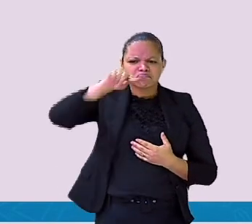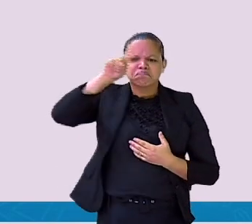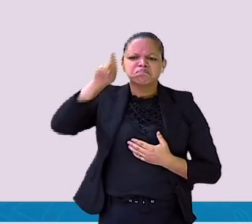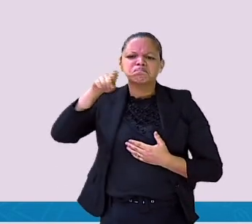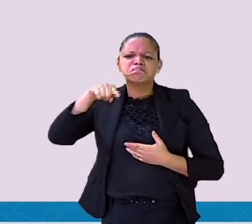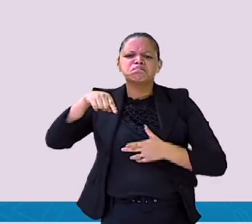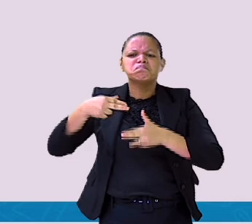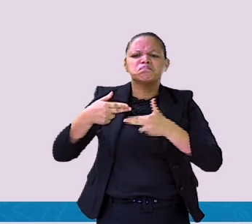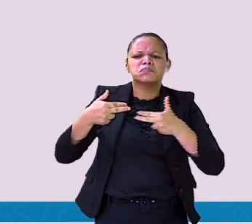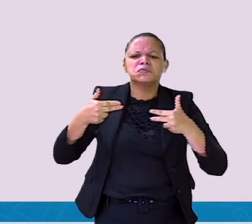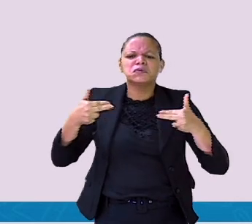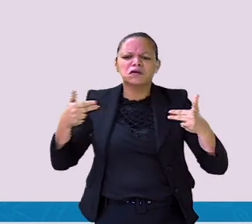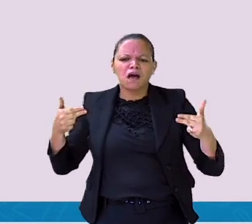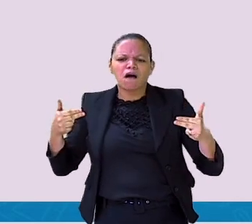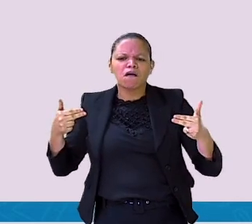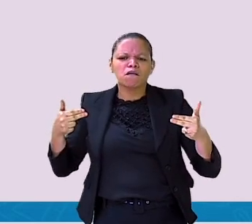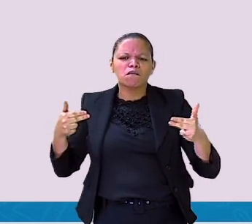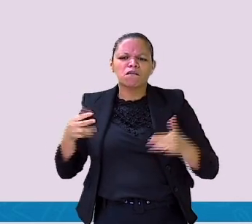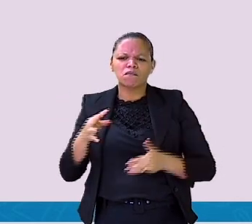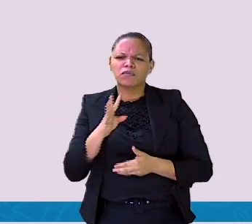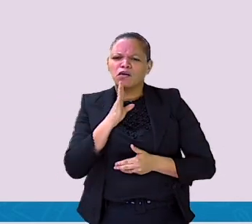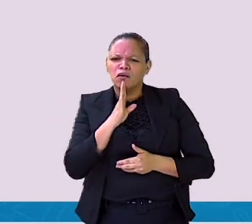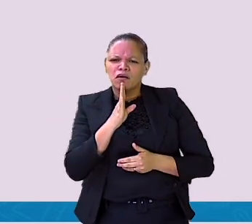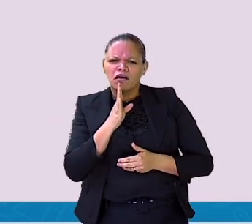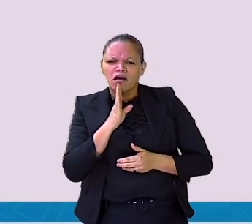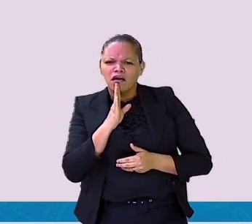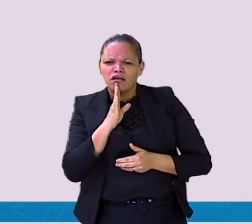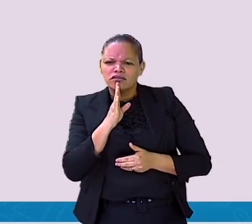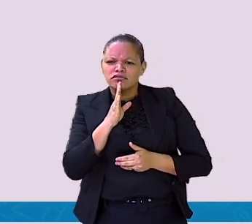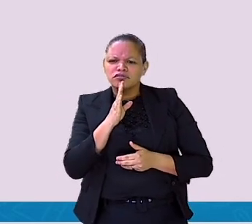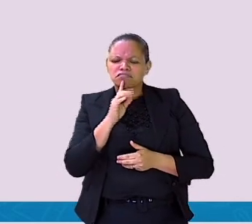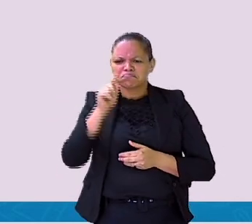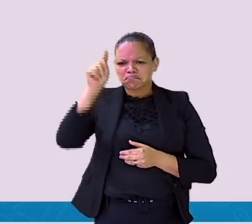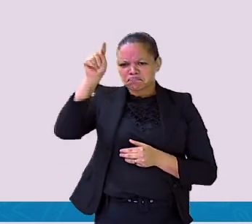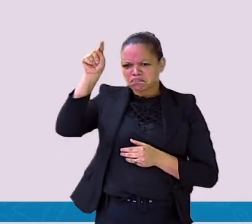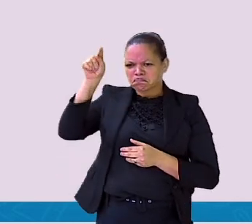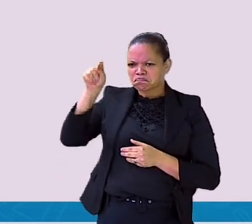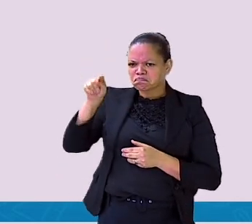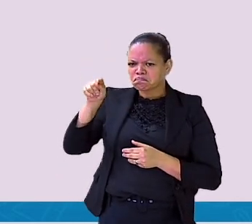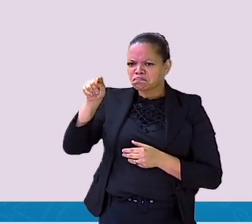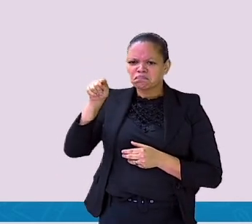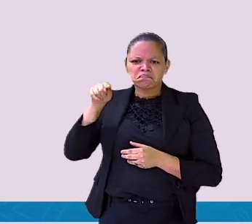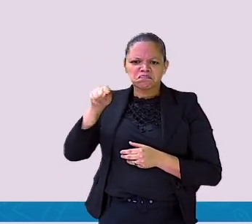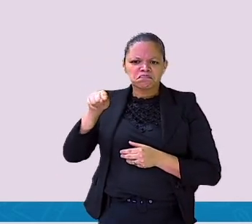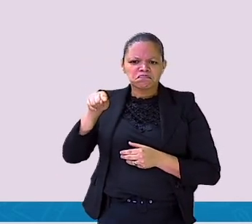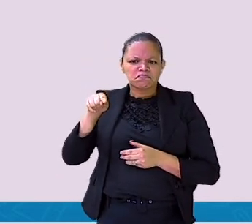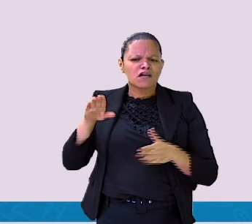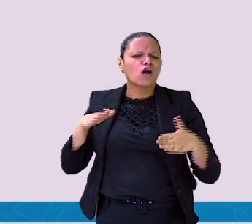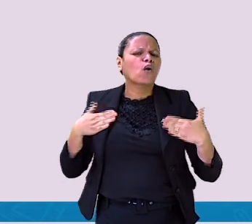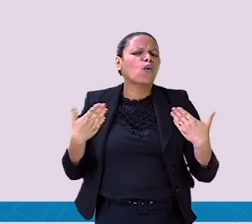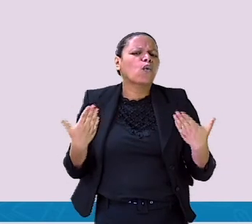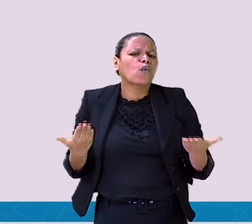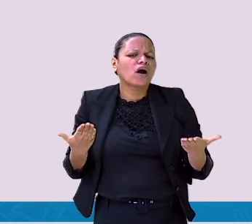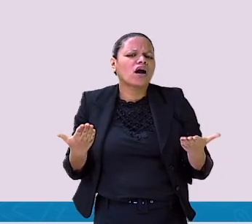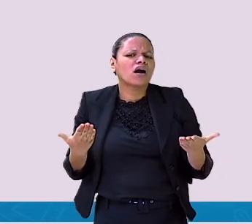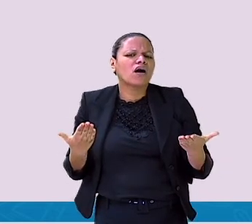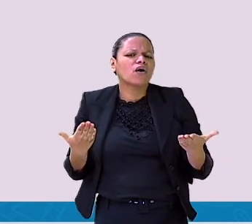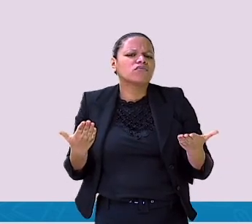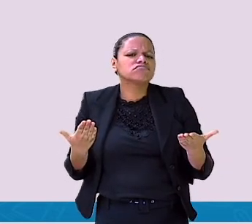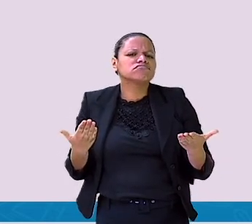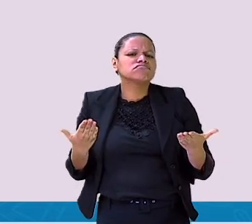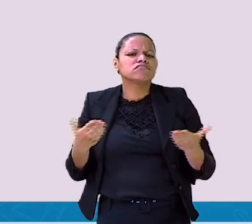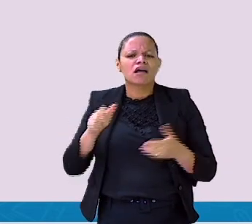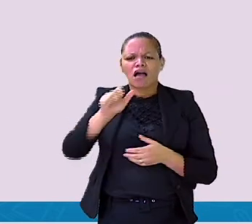A, ponto final? Será que é o ponto final? Letra B, será que é o travessão? Ou letra C,